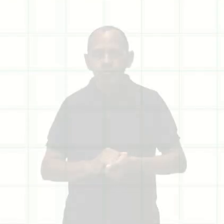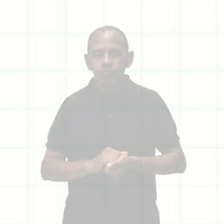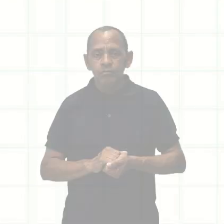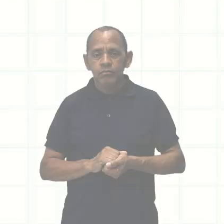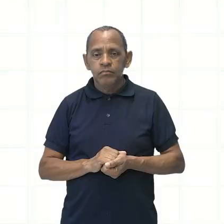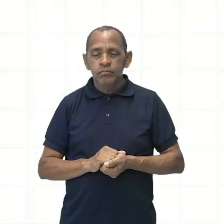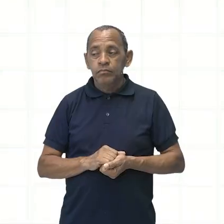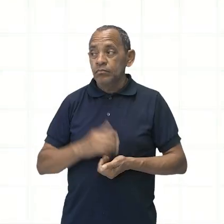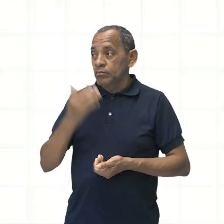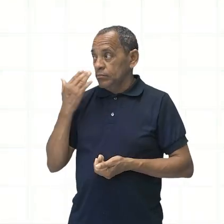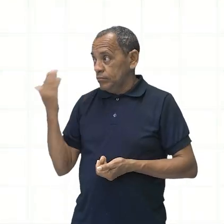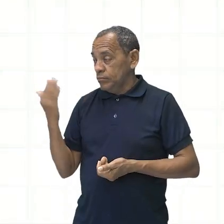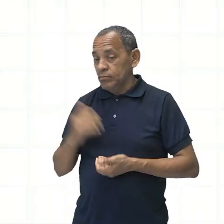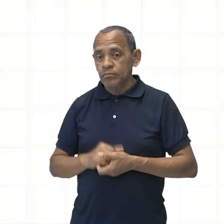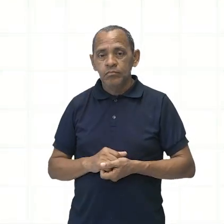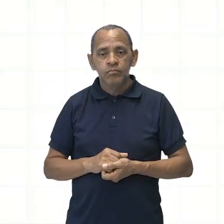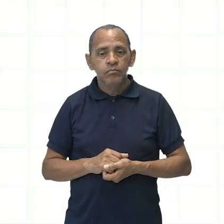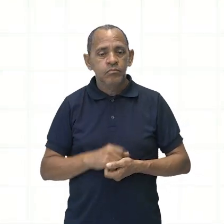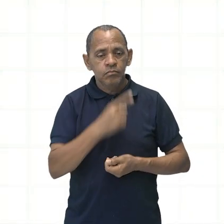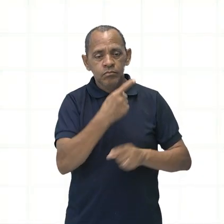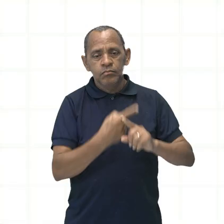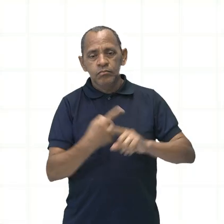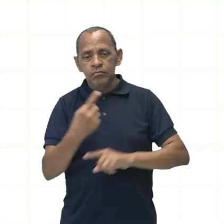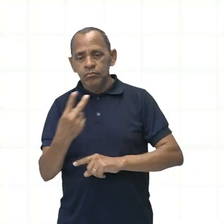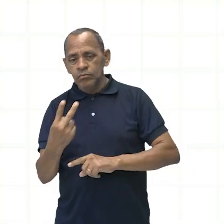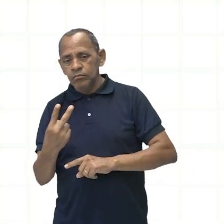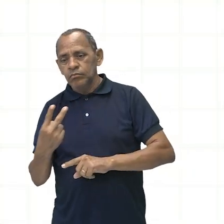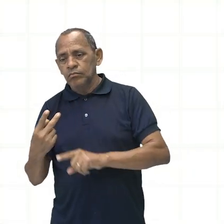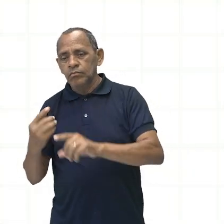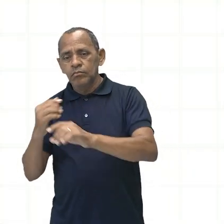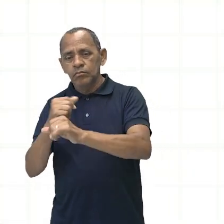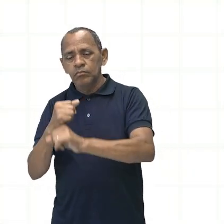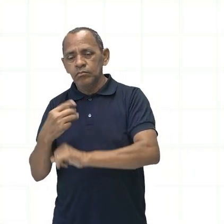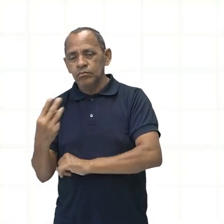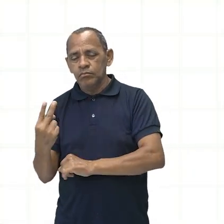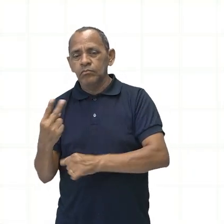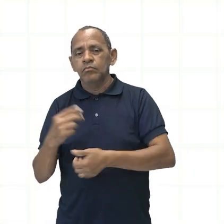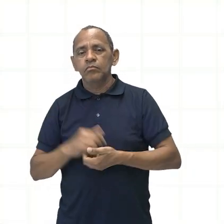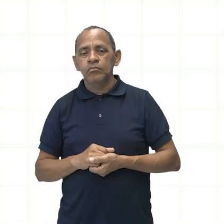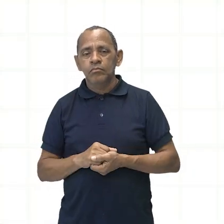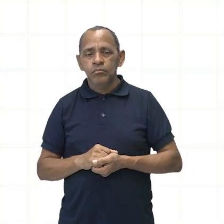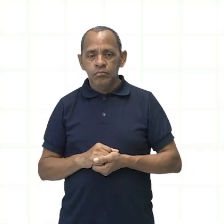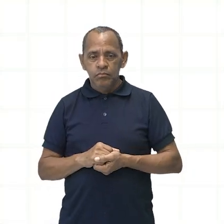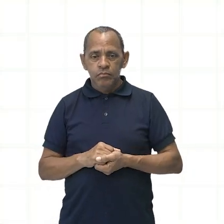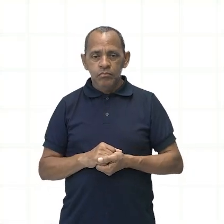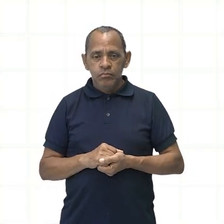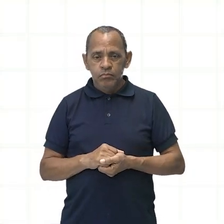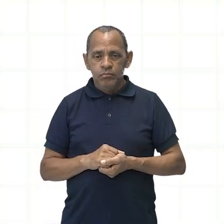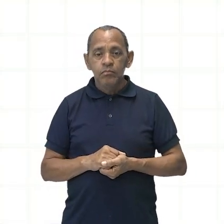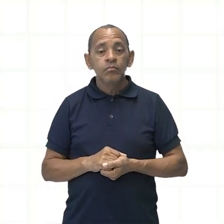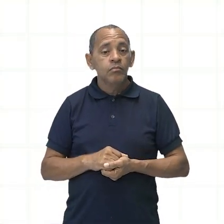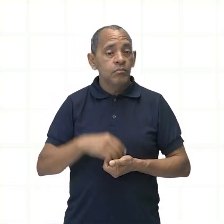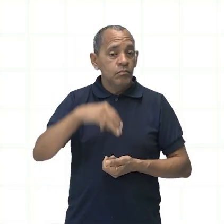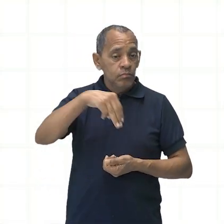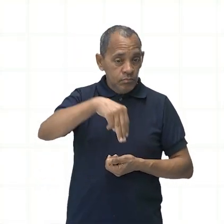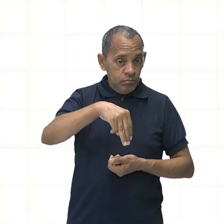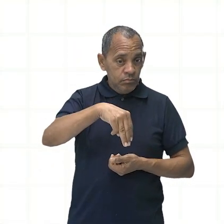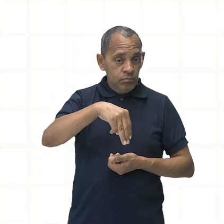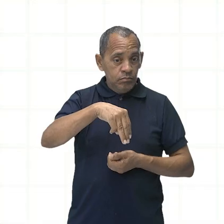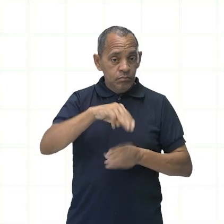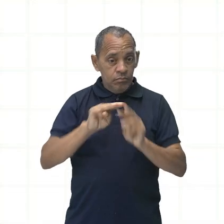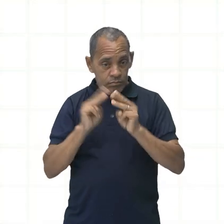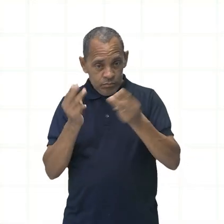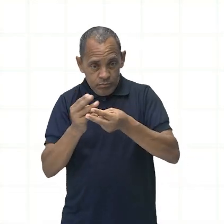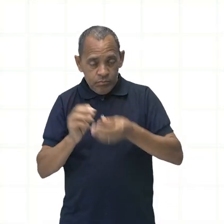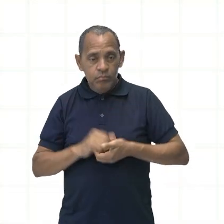2, 2, mais o 16 vezes 1, que é 16. Então, nós chegamos no valor de massa molar da